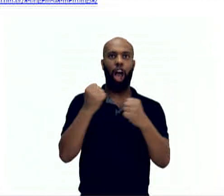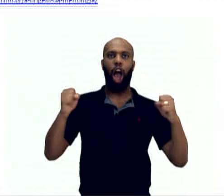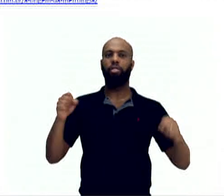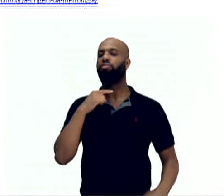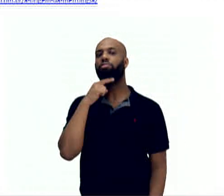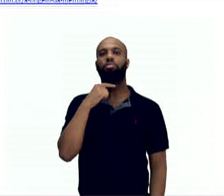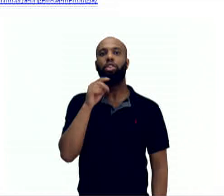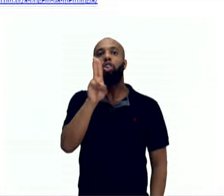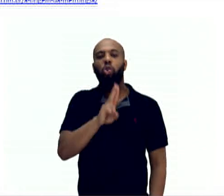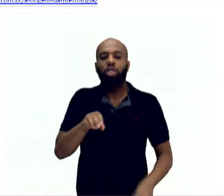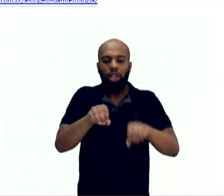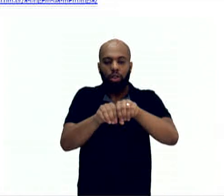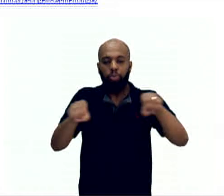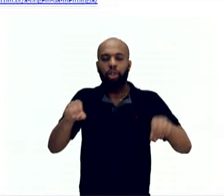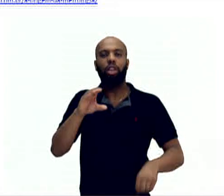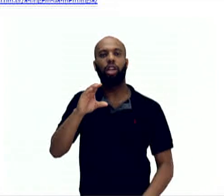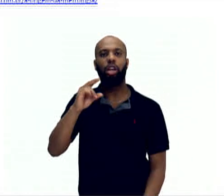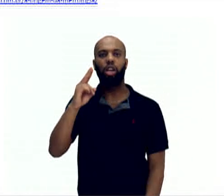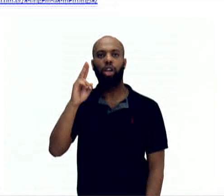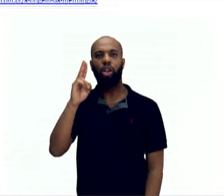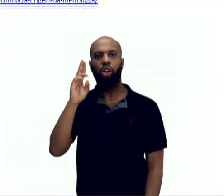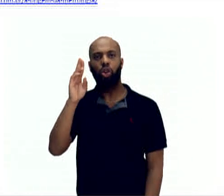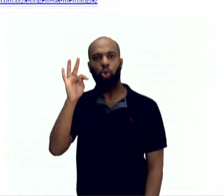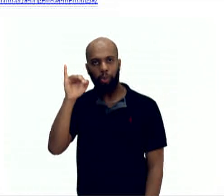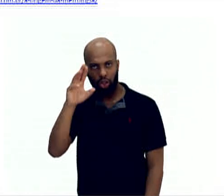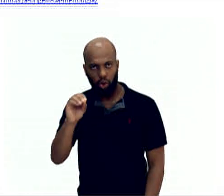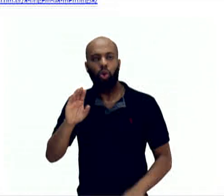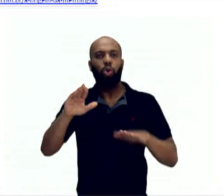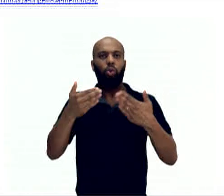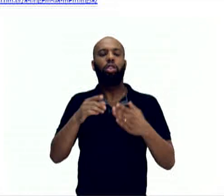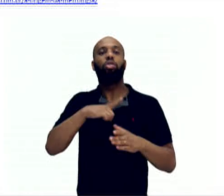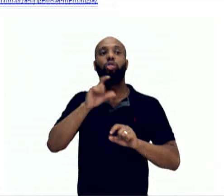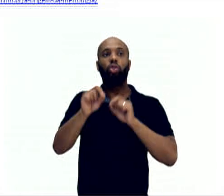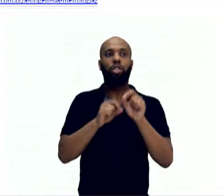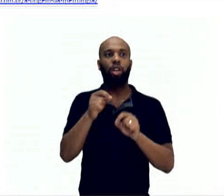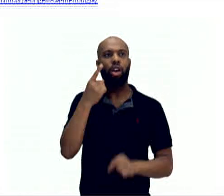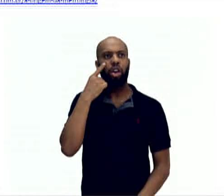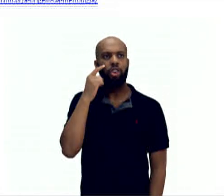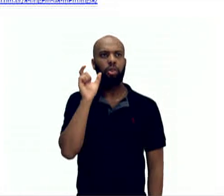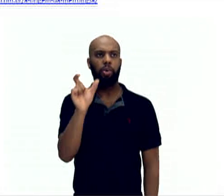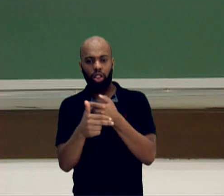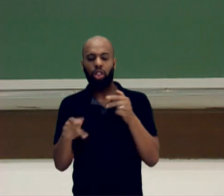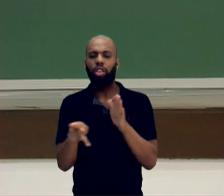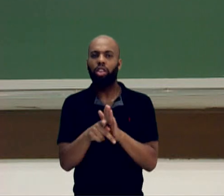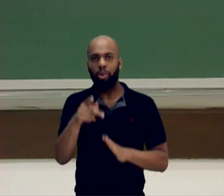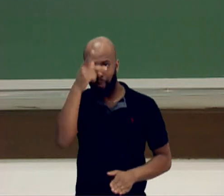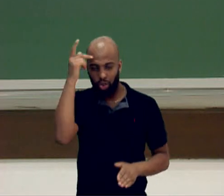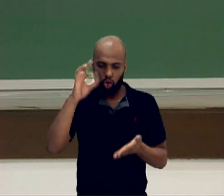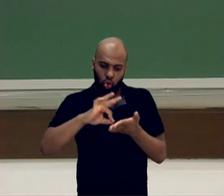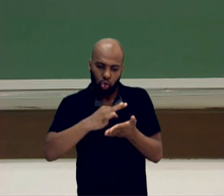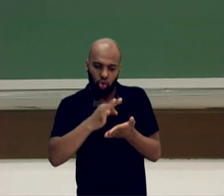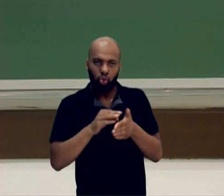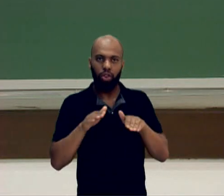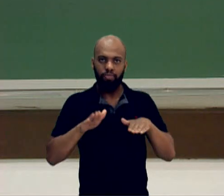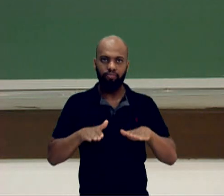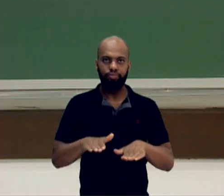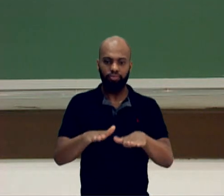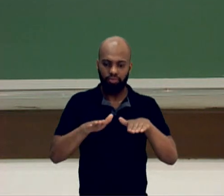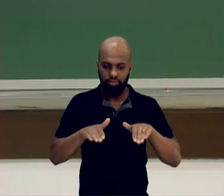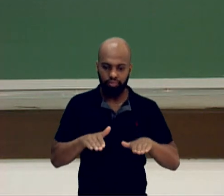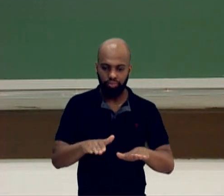como a civilização desenvolveu nas margens do Rio Nilo, e é uma margem muito fértil, porque a gente já aprendeu lá